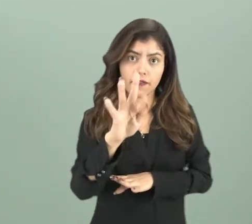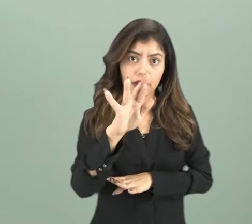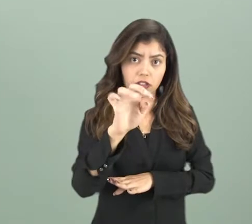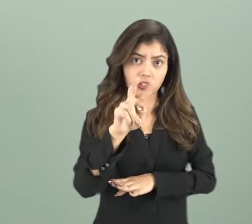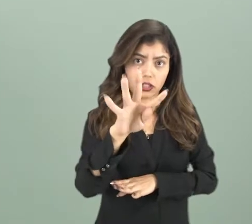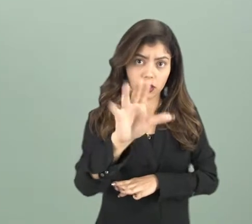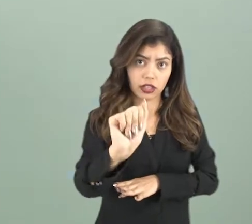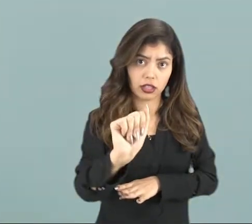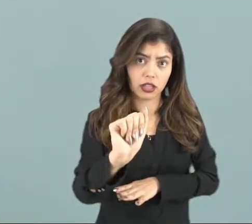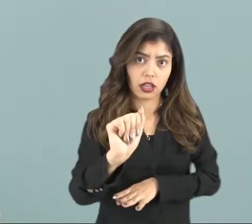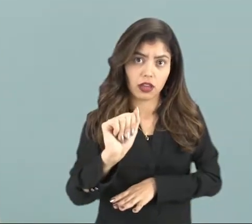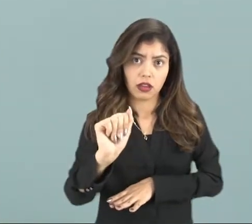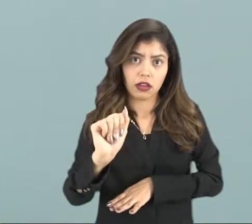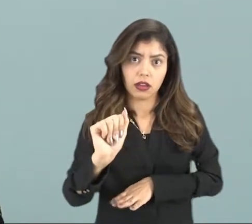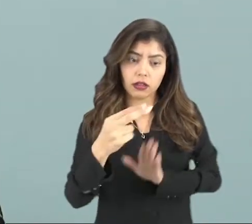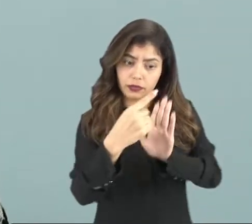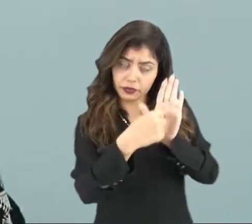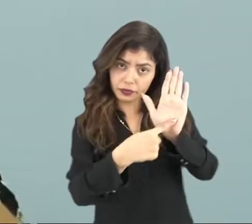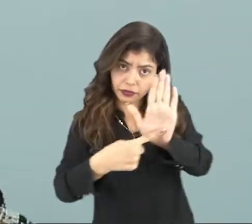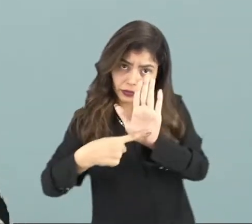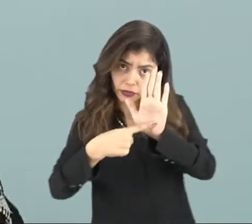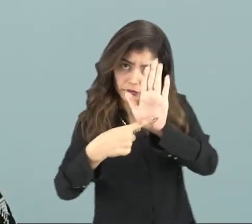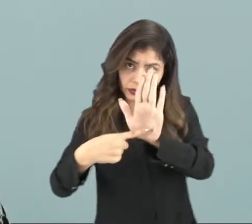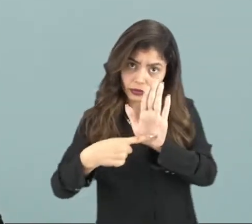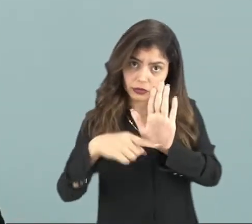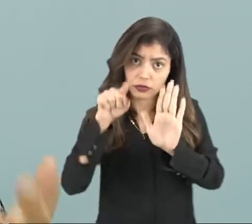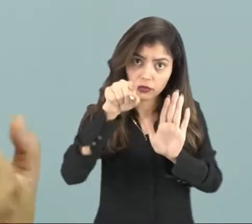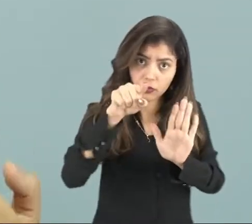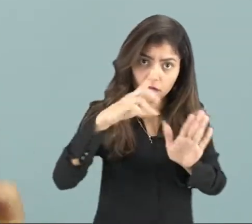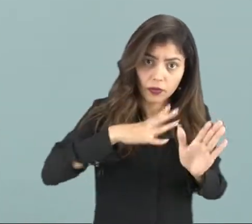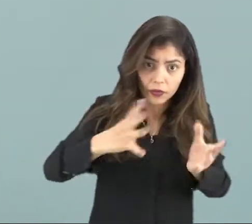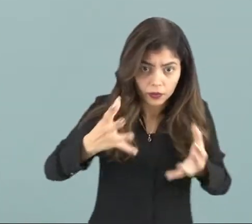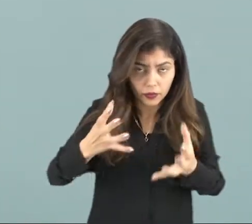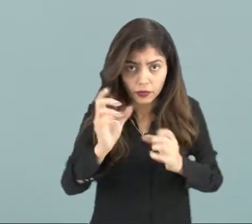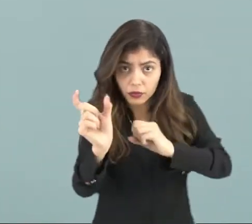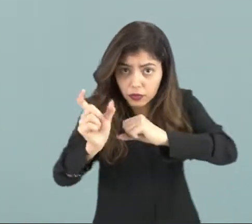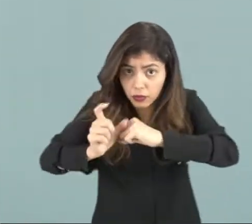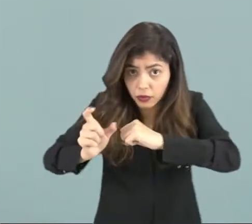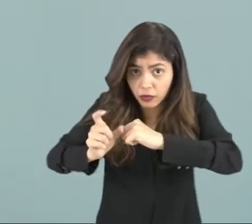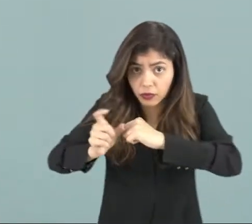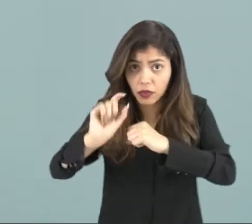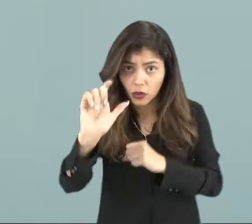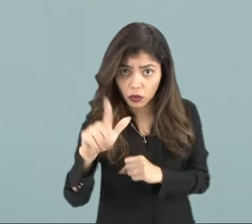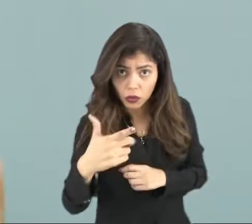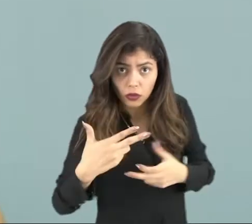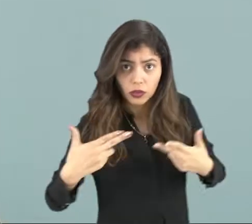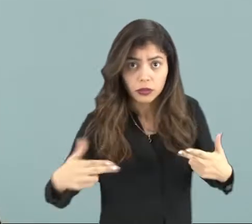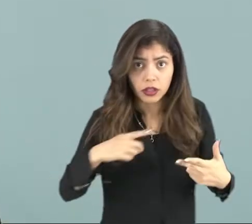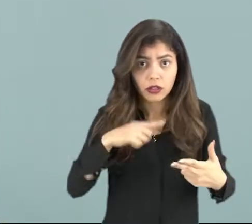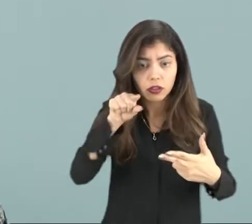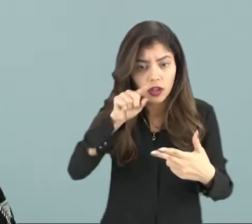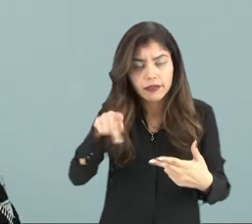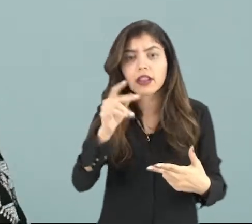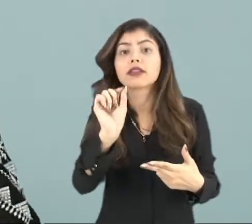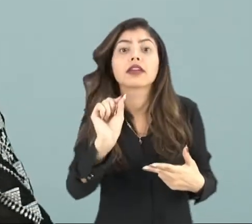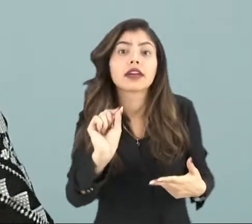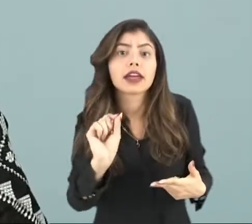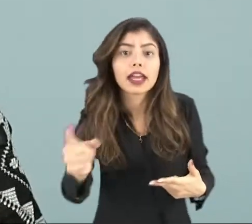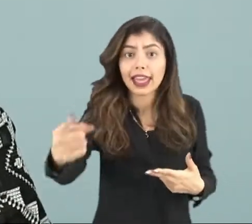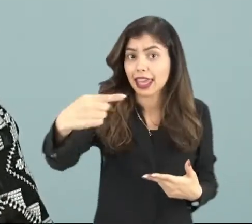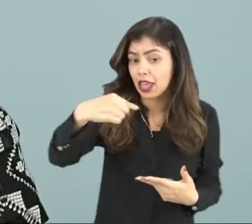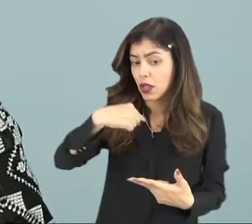função enfática? É para dar ênfase. Se você quer dar ênfase no sujeito ou no objeto, então eu quero dizer,